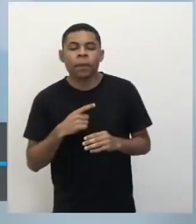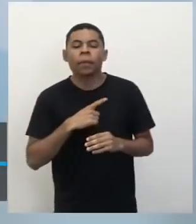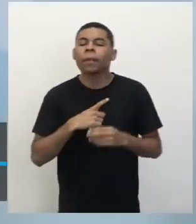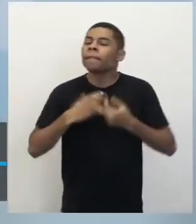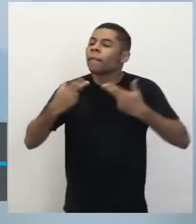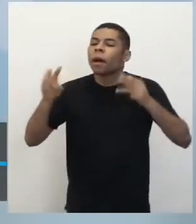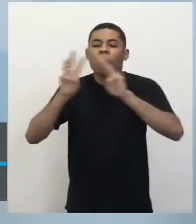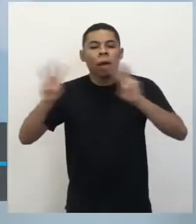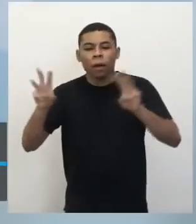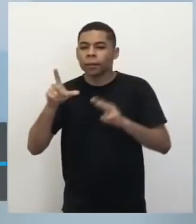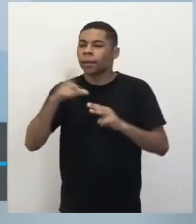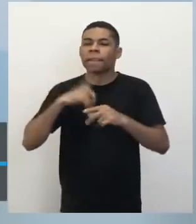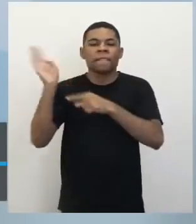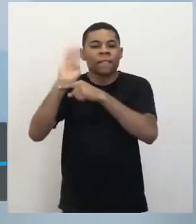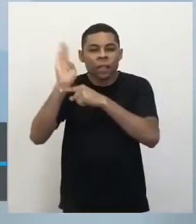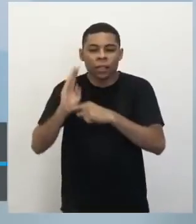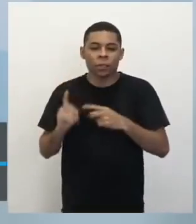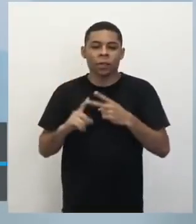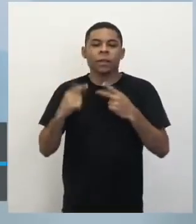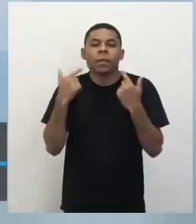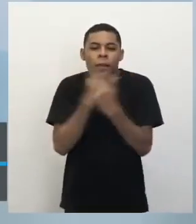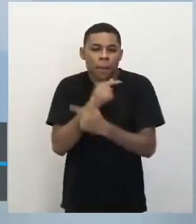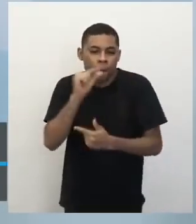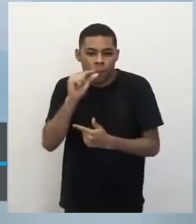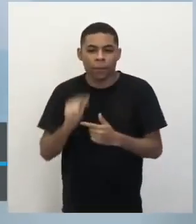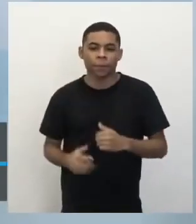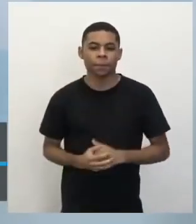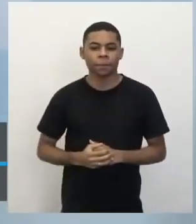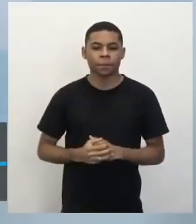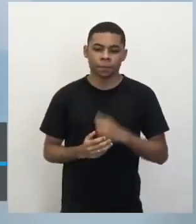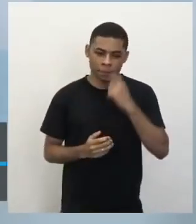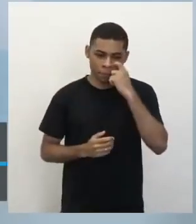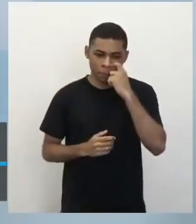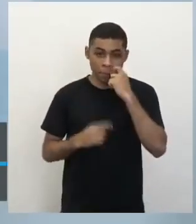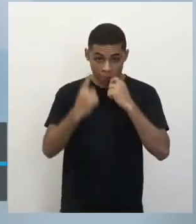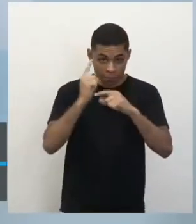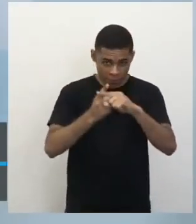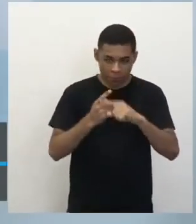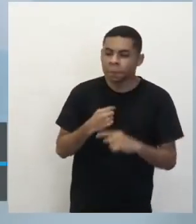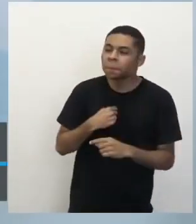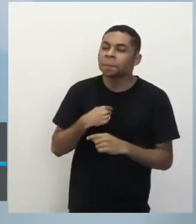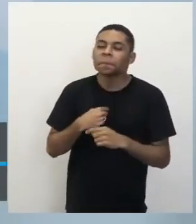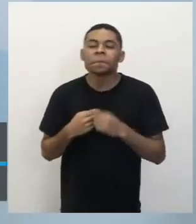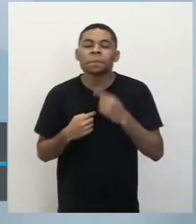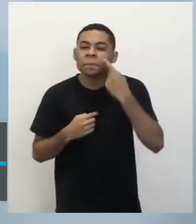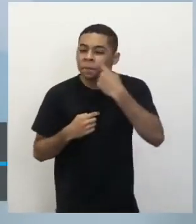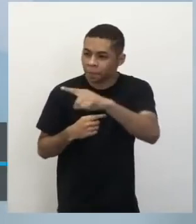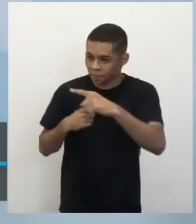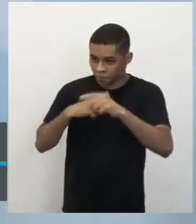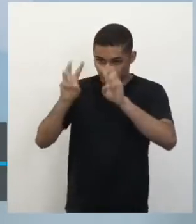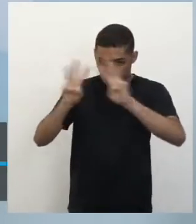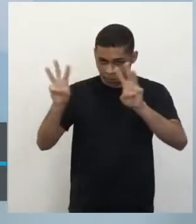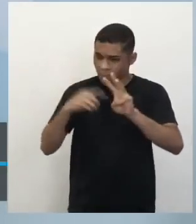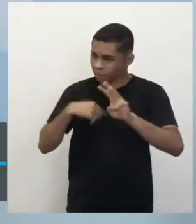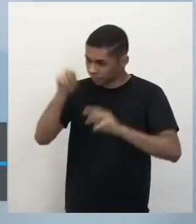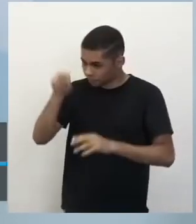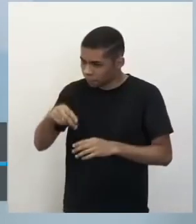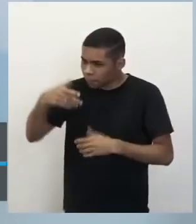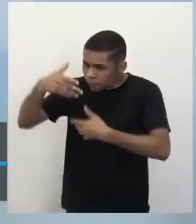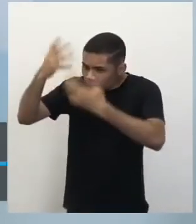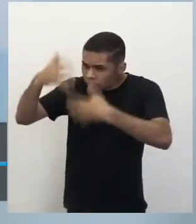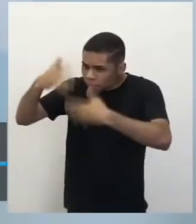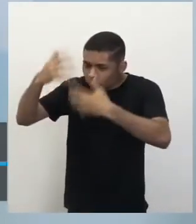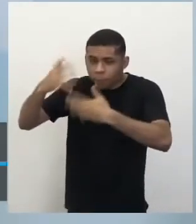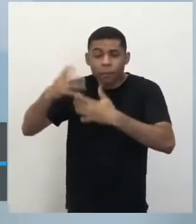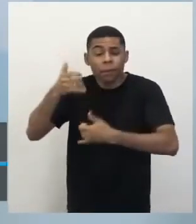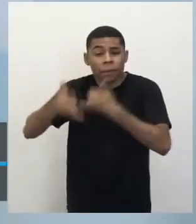essas páginas que tem de vídeos, né, para rir um pouquinho. Uma vez eu estava vendo uma determinada página que eles fizeram